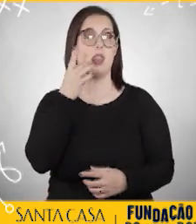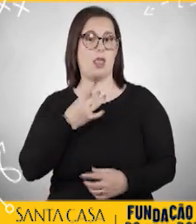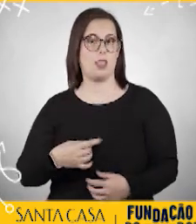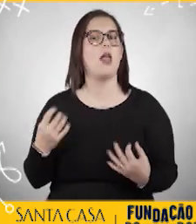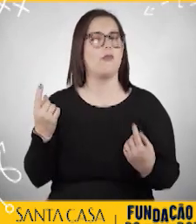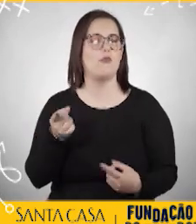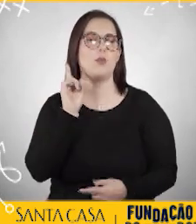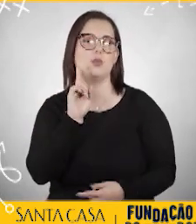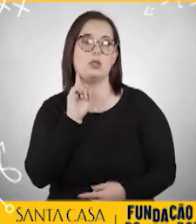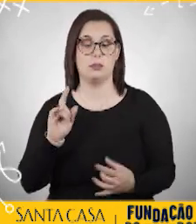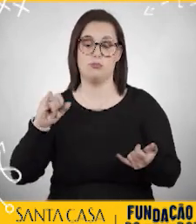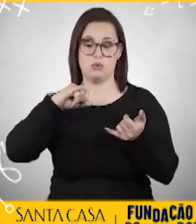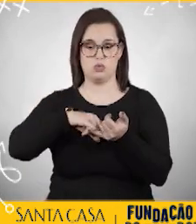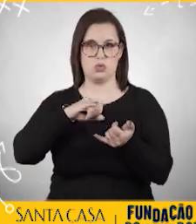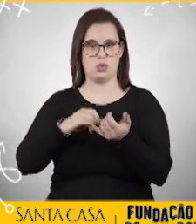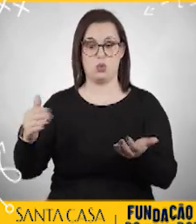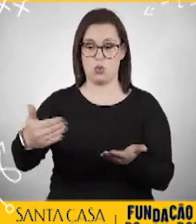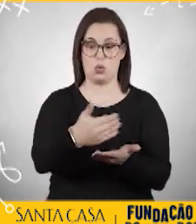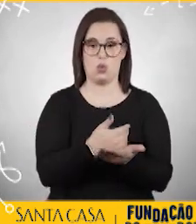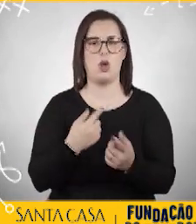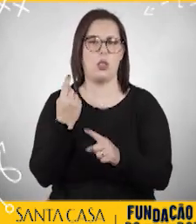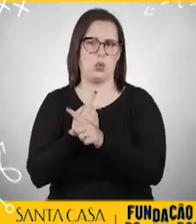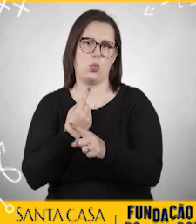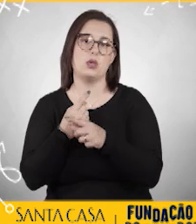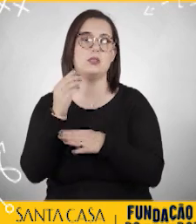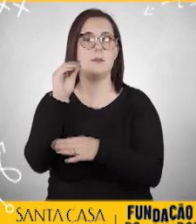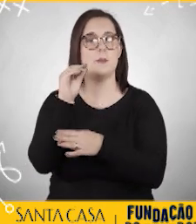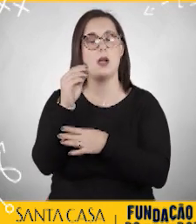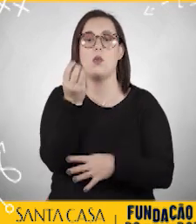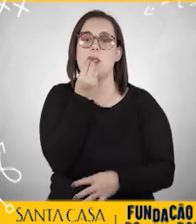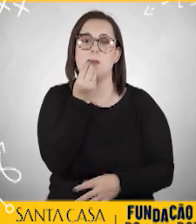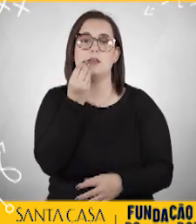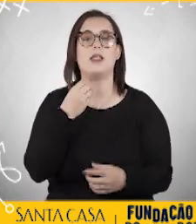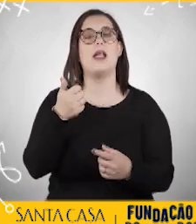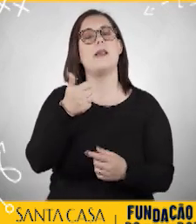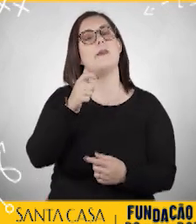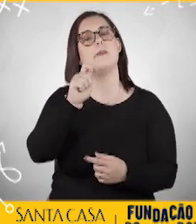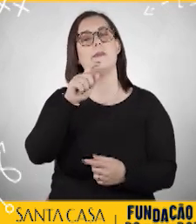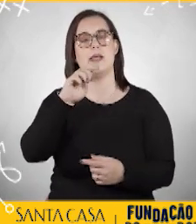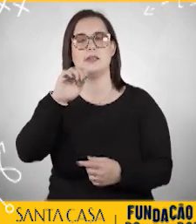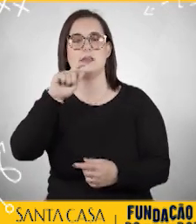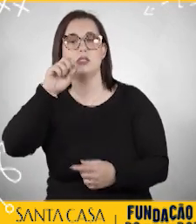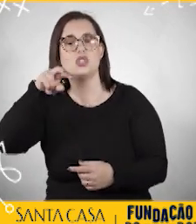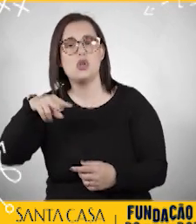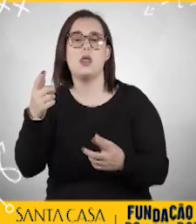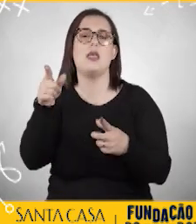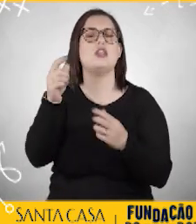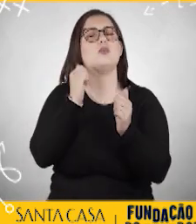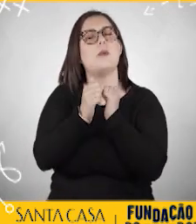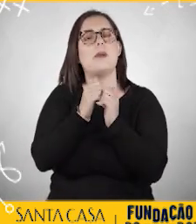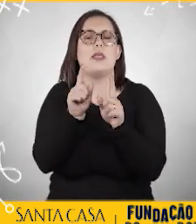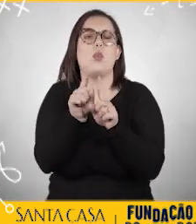Natal. A Fundação do Futebol associou-se à campanha de recolha de bens do Banco Alimentar com Nelson Pereira, Beto Severo e Sílvio no papel